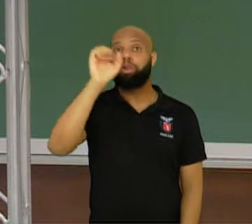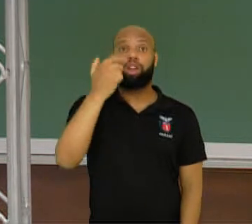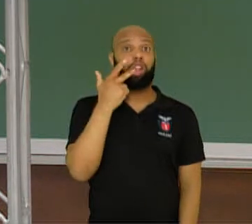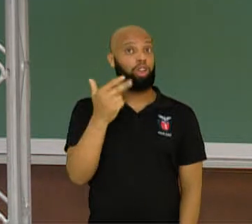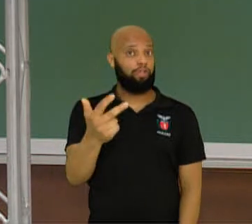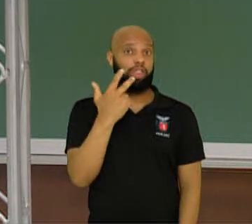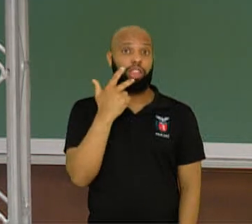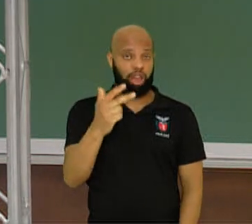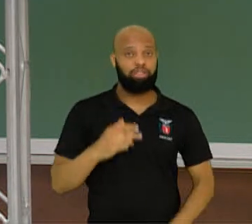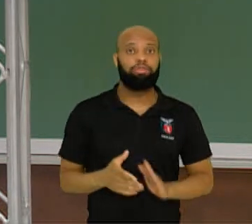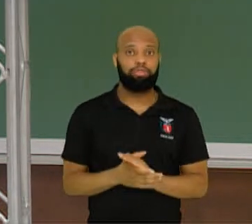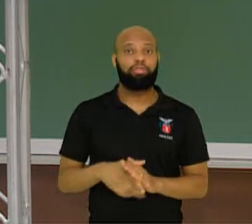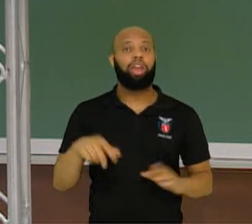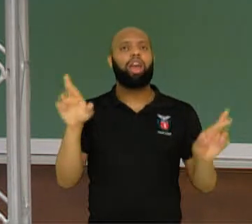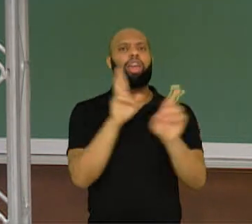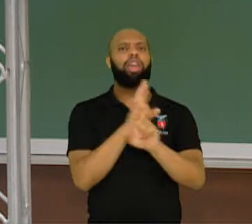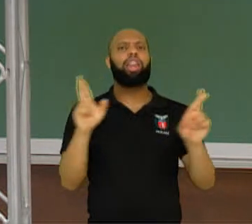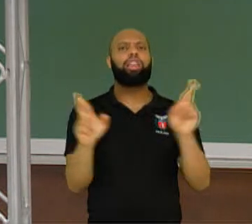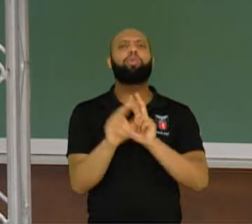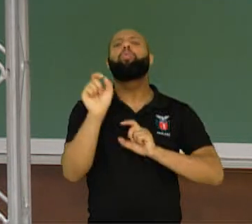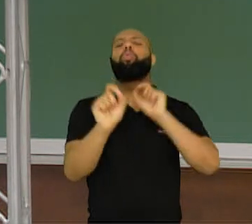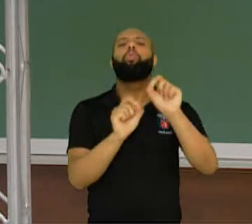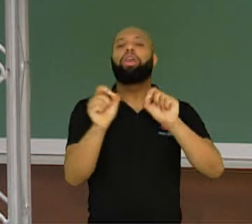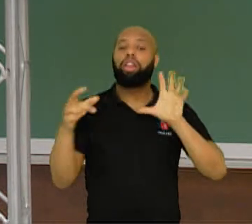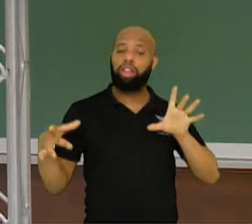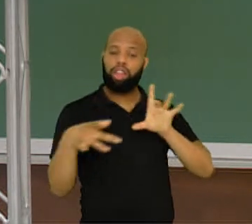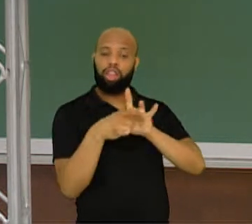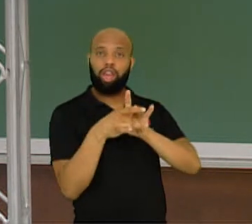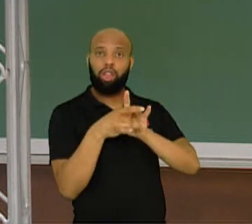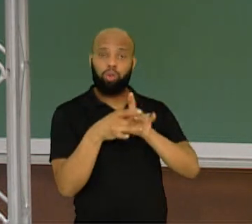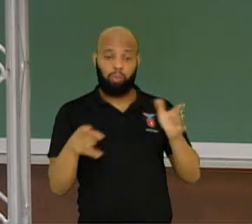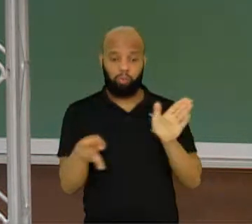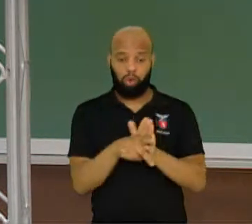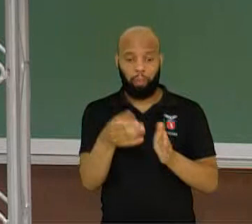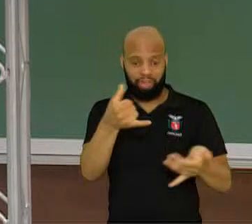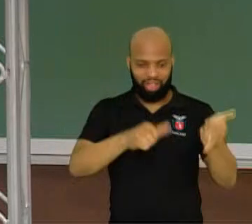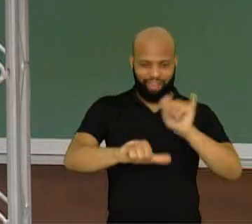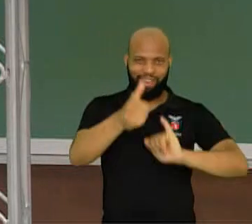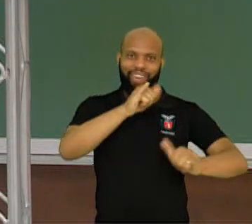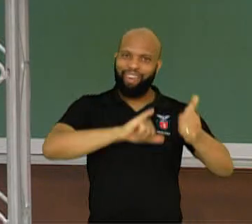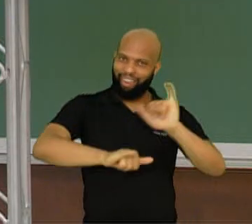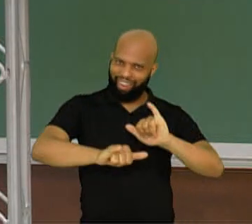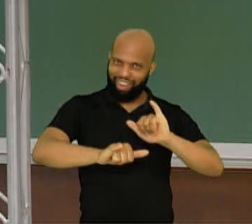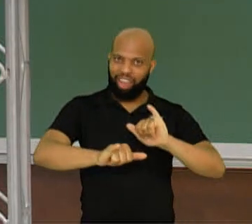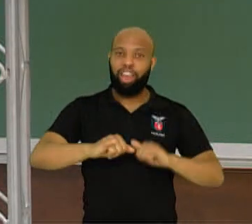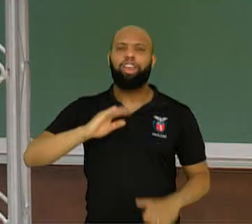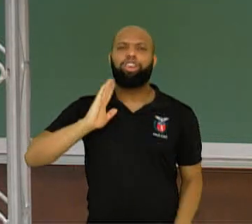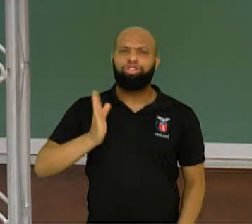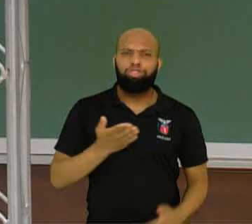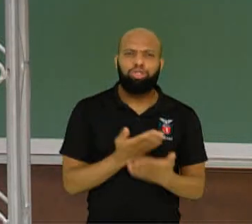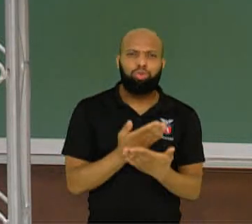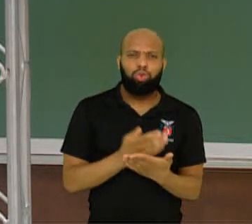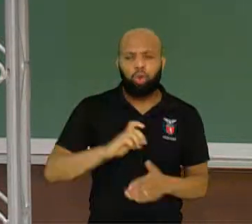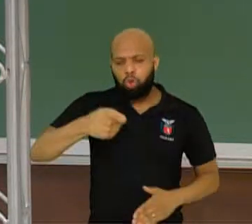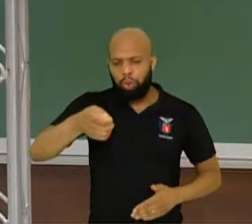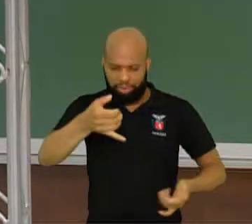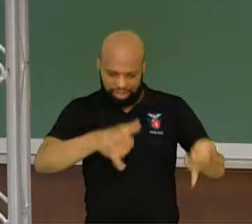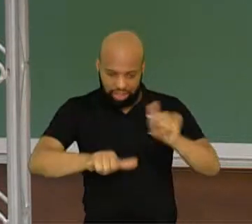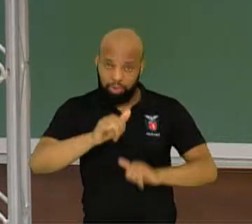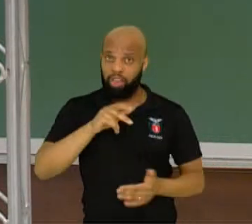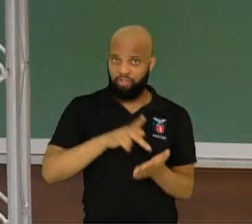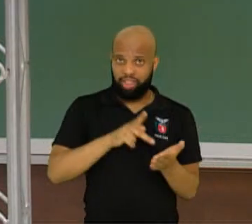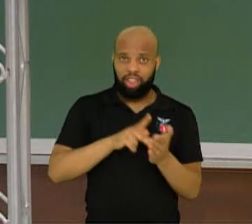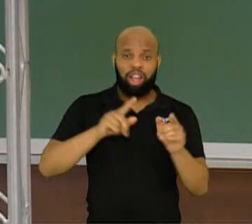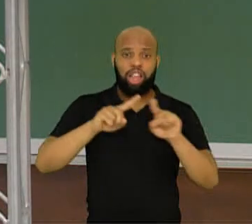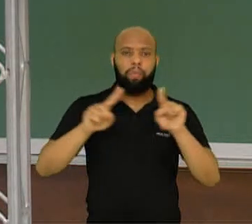novas, relacionadas, associadas a elementos químicos. A gente já conversou um pouquinho sobre elementos químicos, mas eu